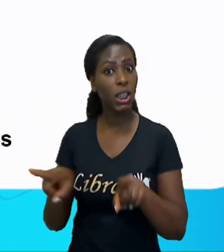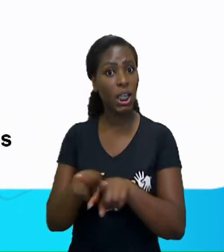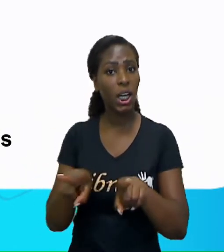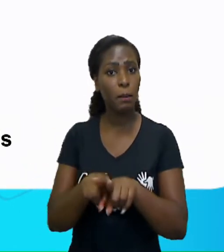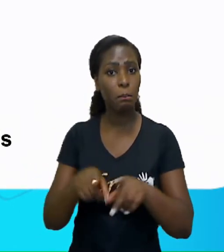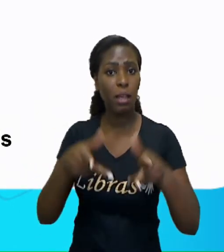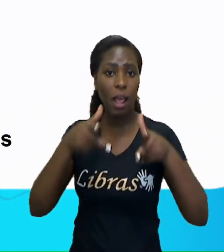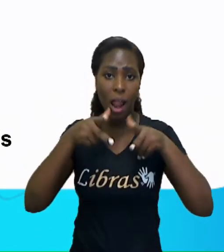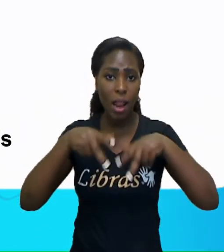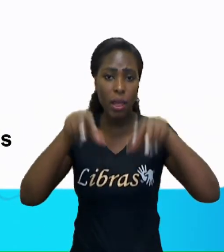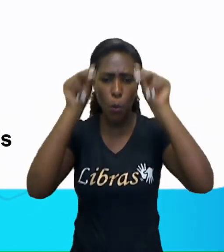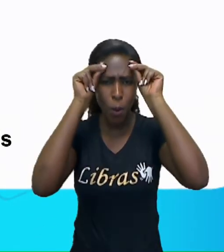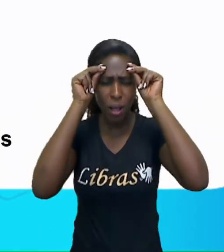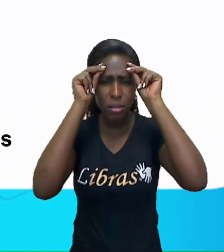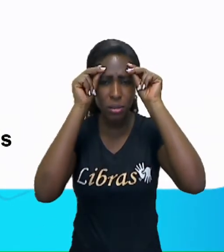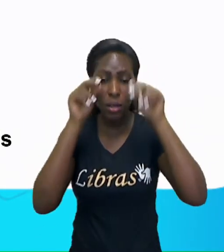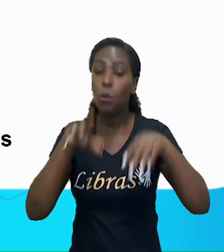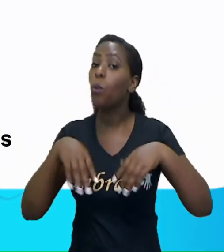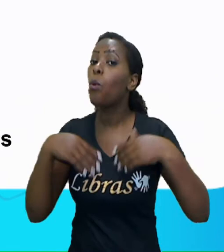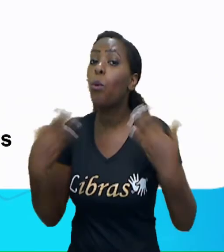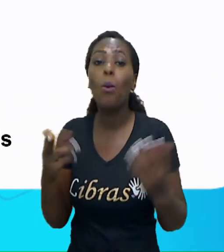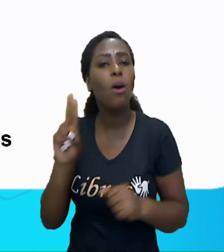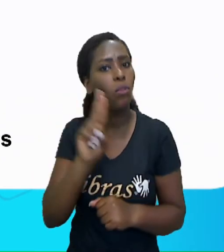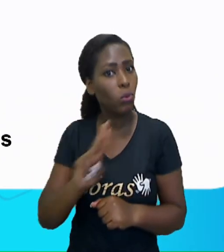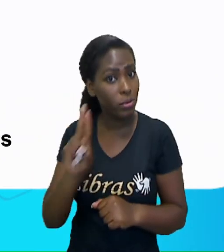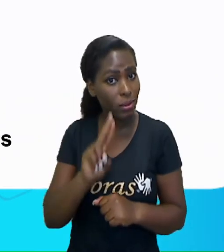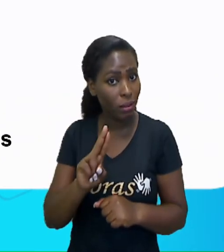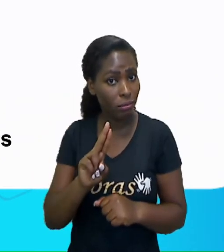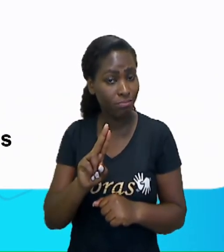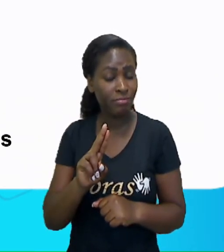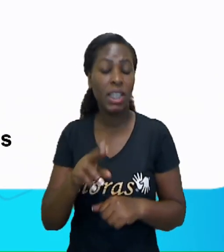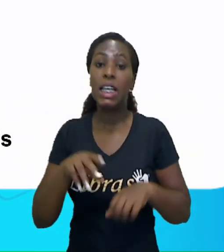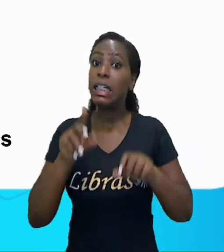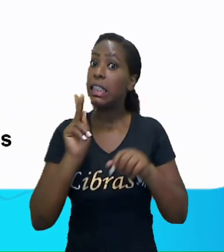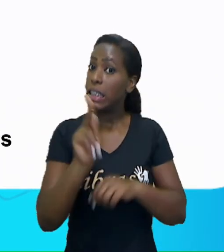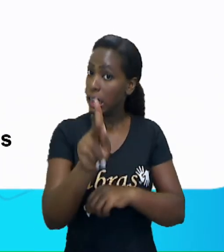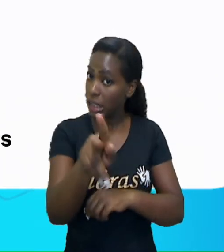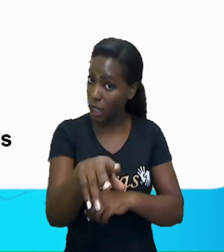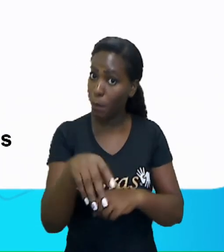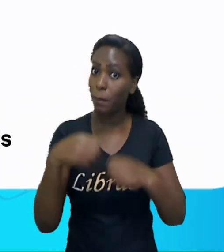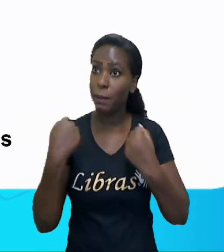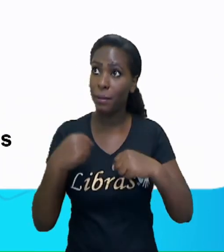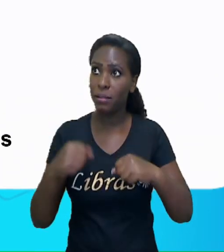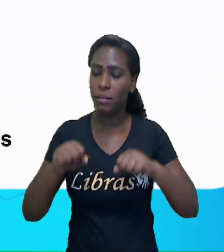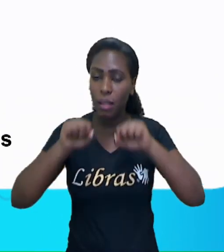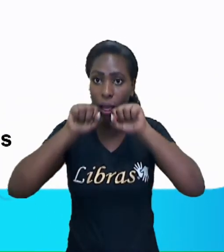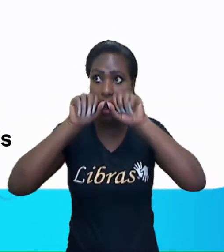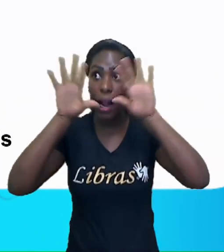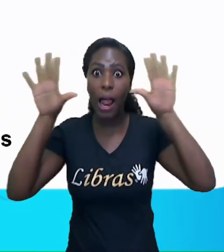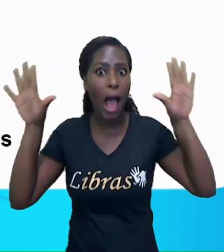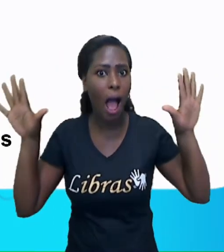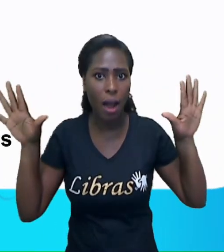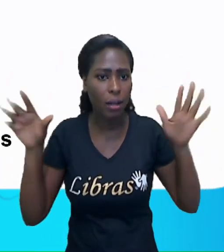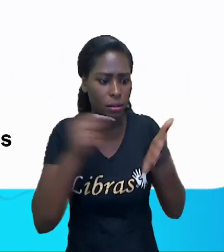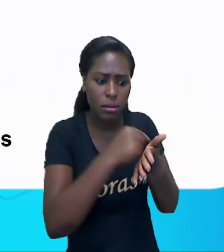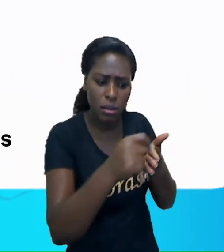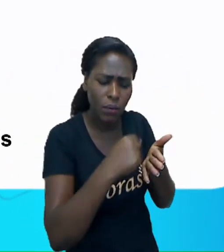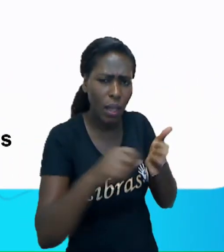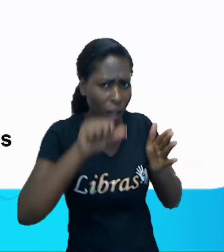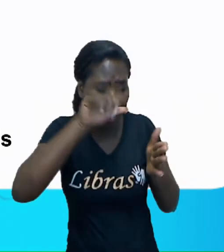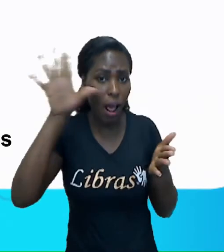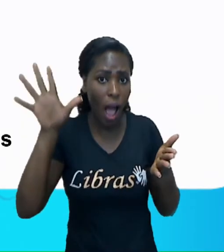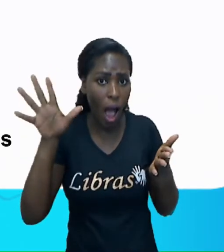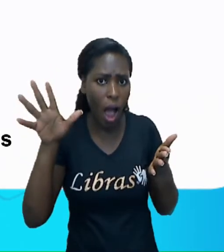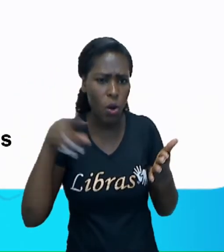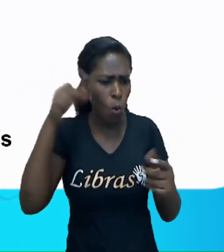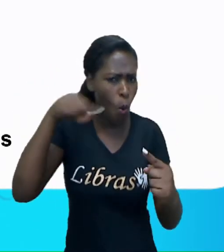A linguagem, ela precisa ser clara e objetiva. E também a linguagem é a